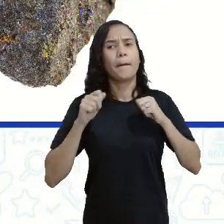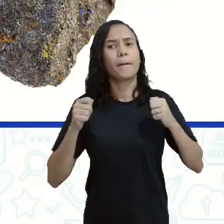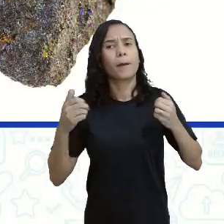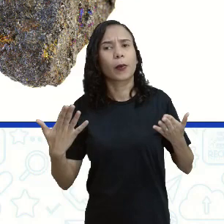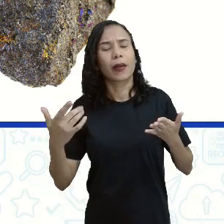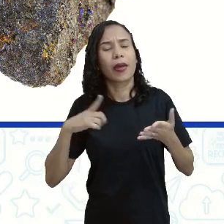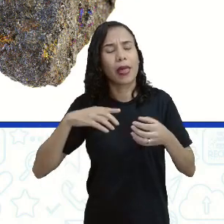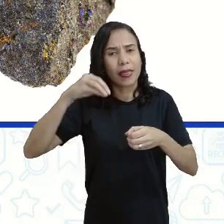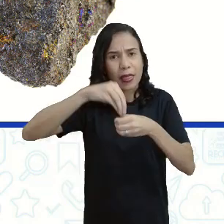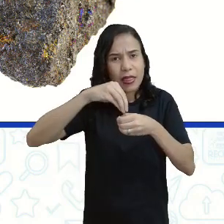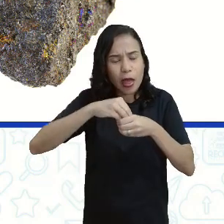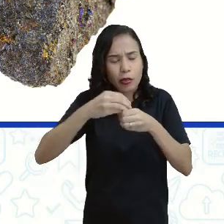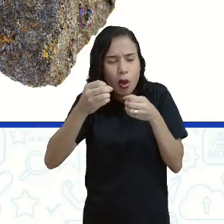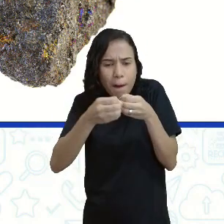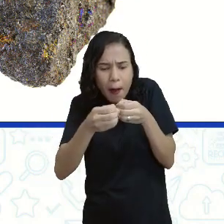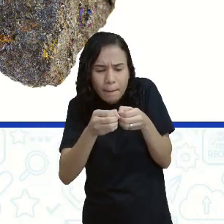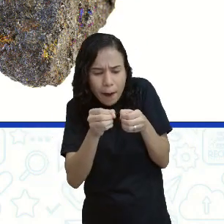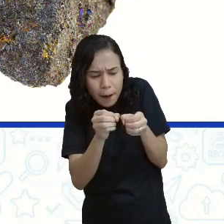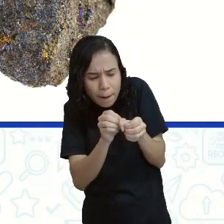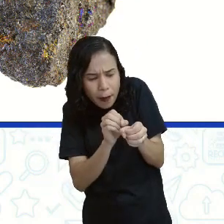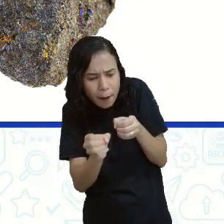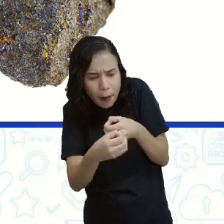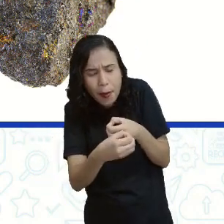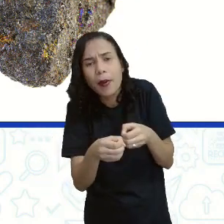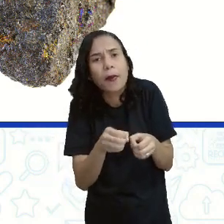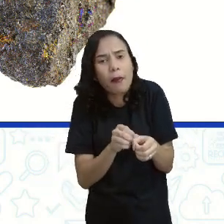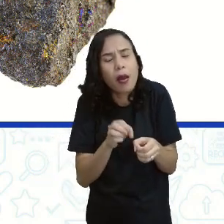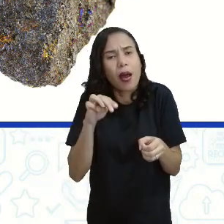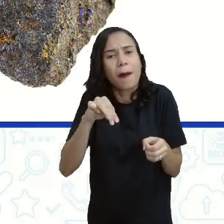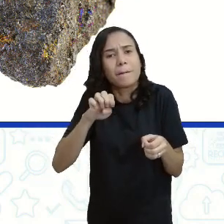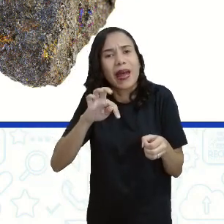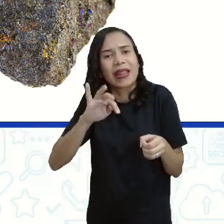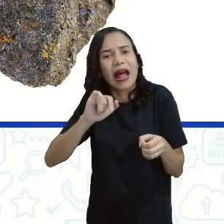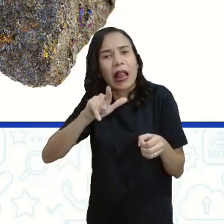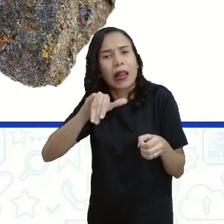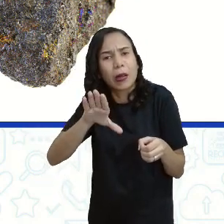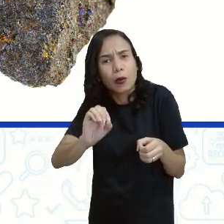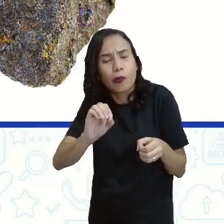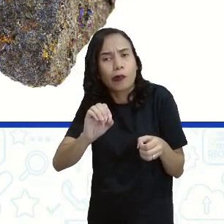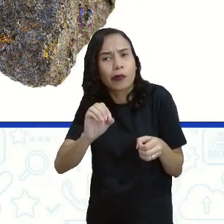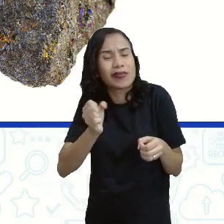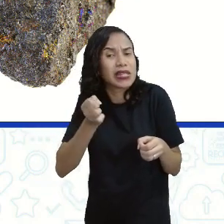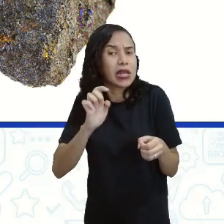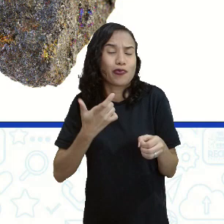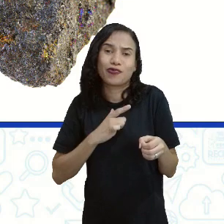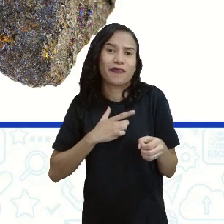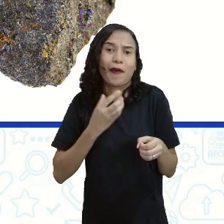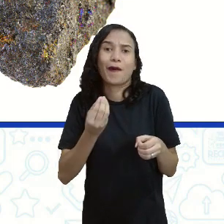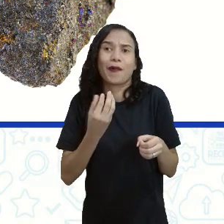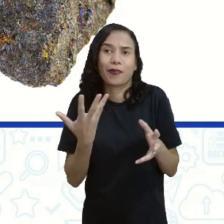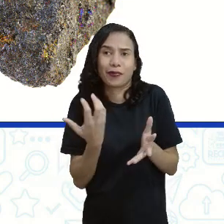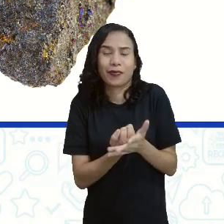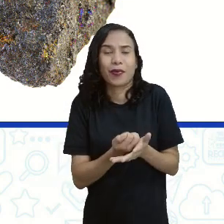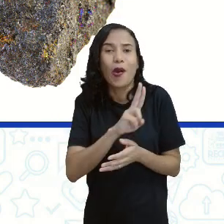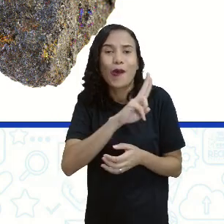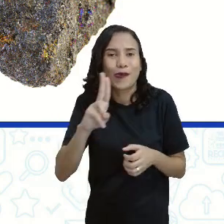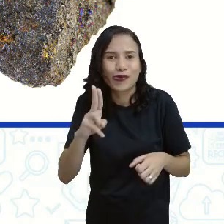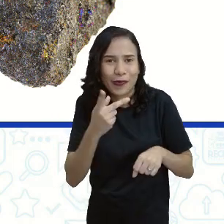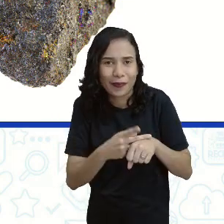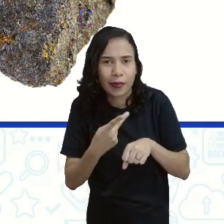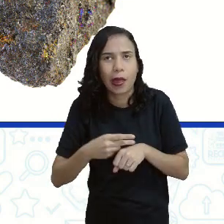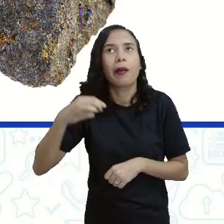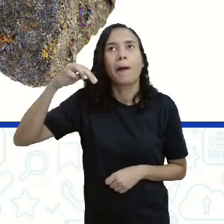tem partículas ali metálicas, né? Senão, não conseguiria fazer isso. E olha o nome dessa